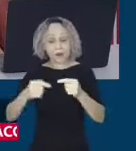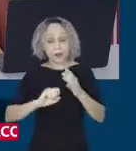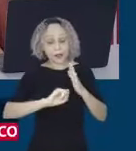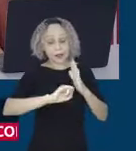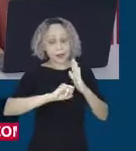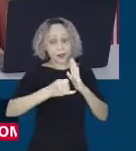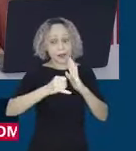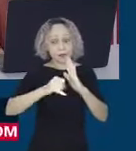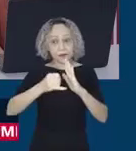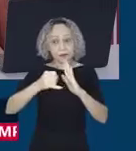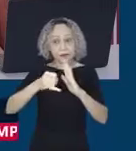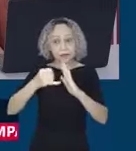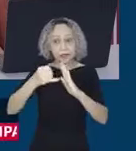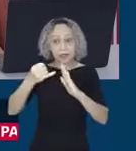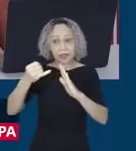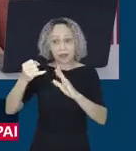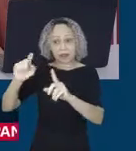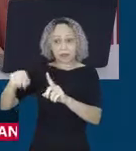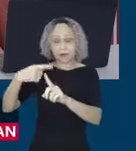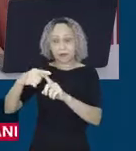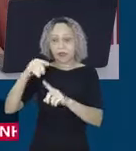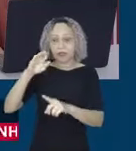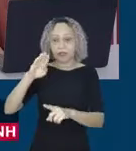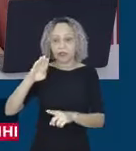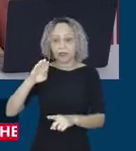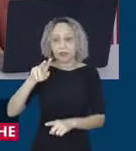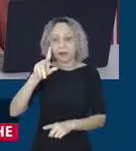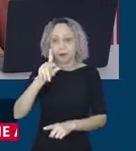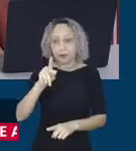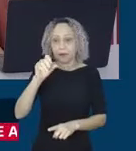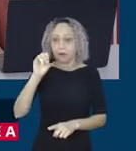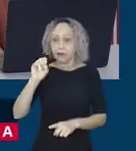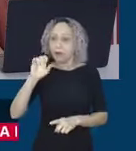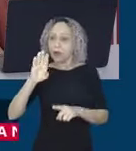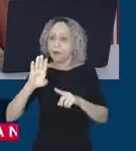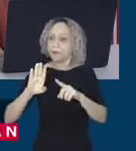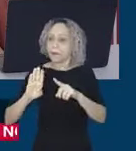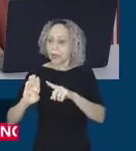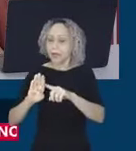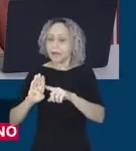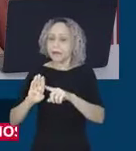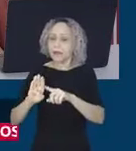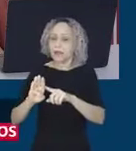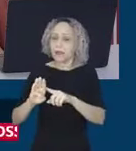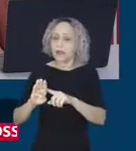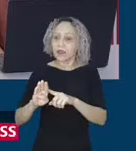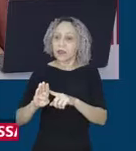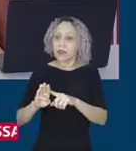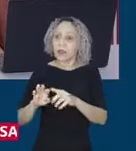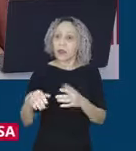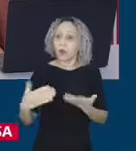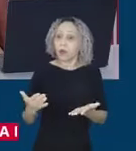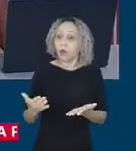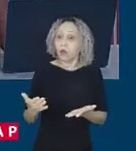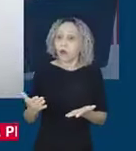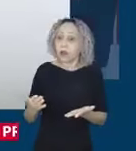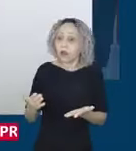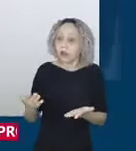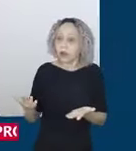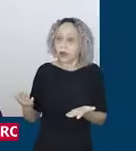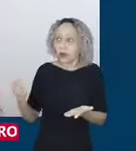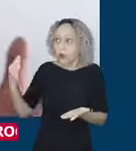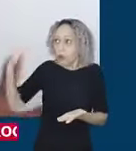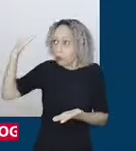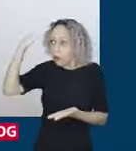mais PIB. Nos surpreendeu, acho, a maioria dos parlamentares, quando simplesmente ele revoga a lei. Revoga, nós